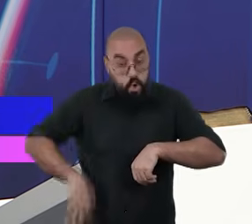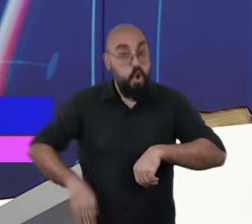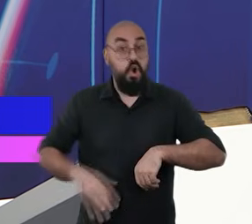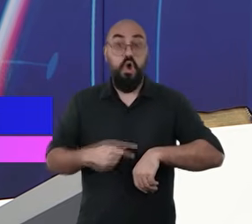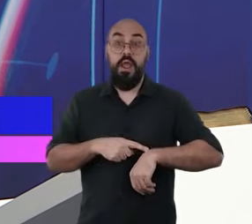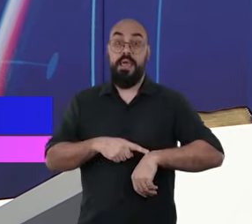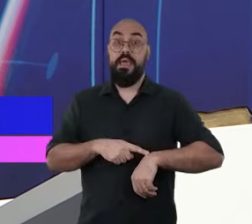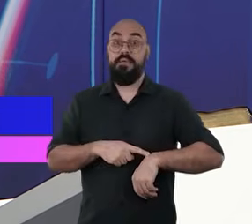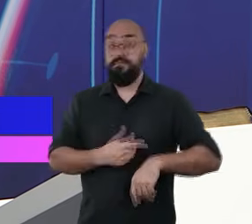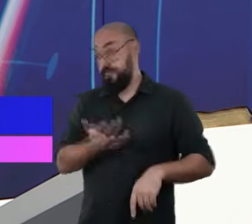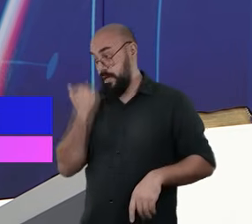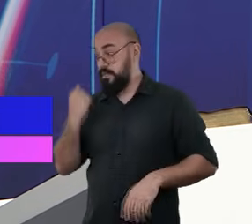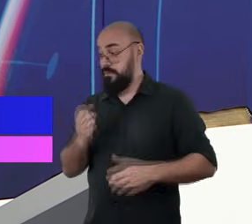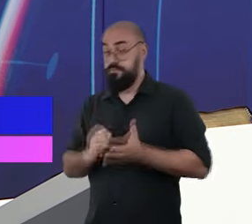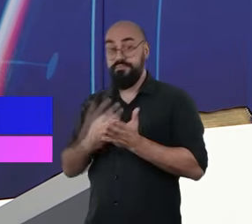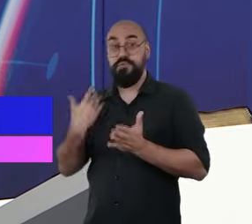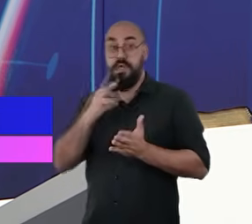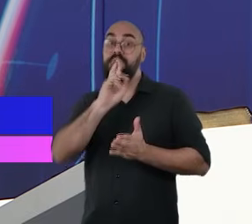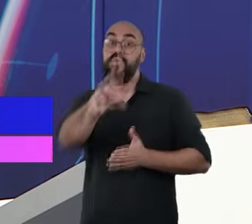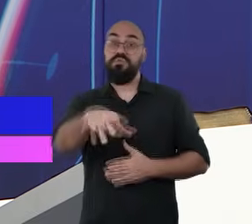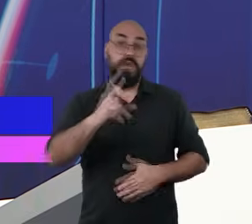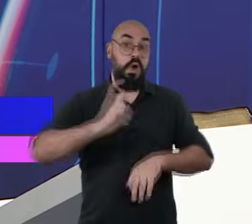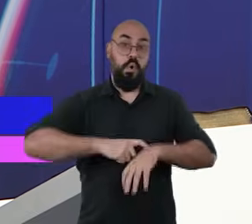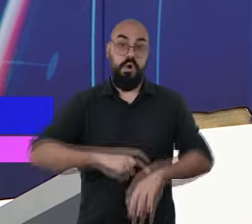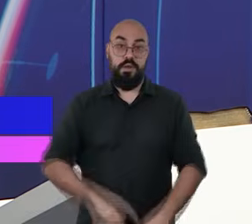É só mandar sua mensagem que nós vamos te responder.